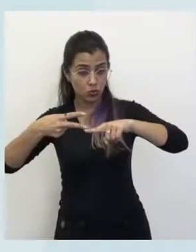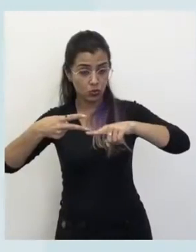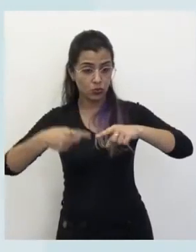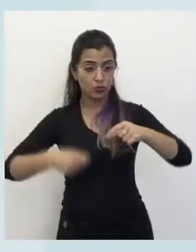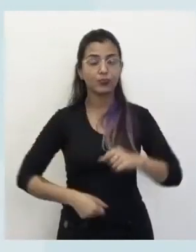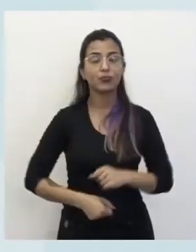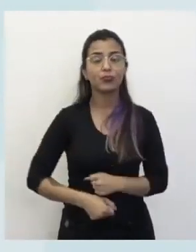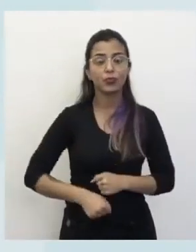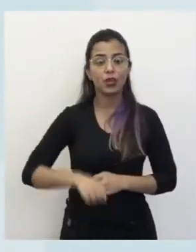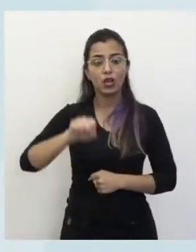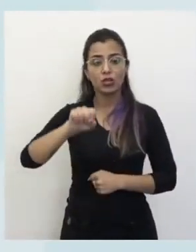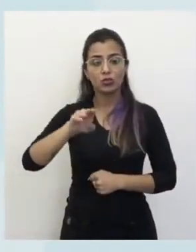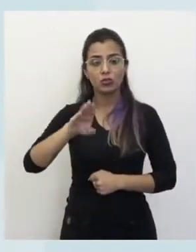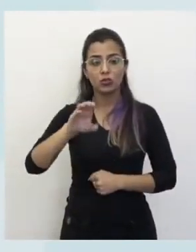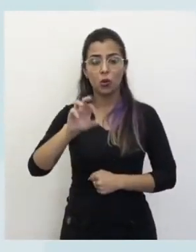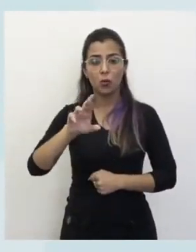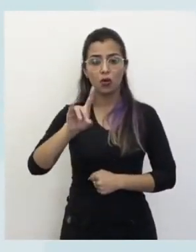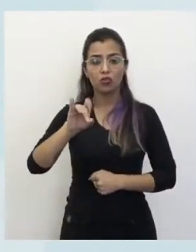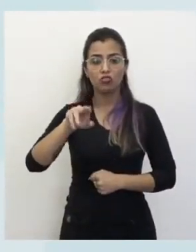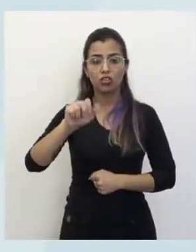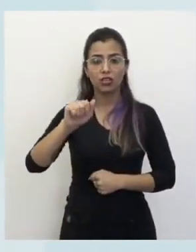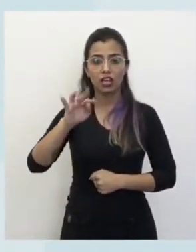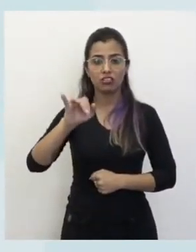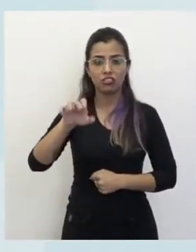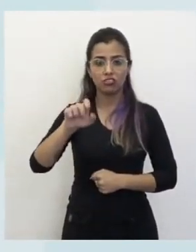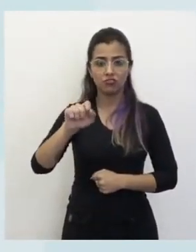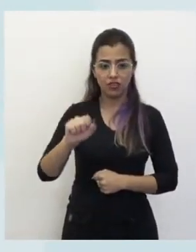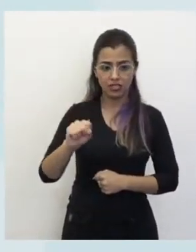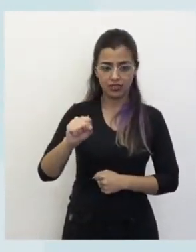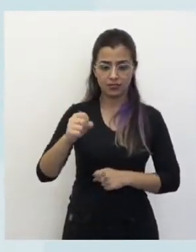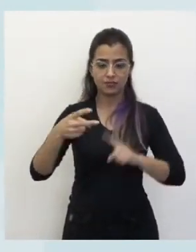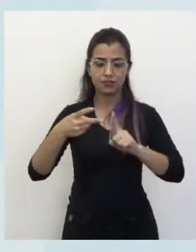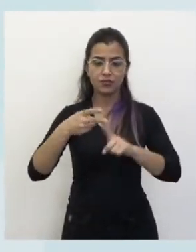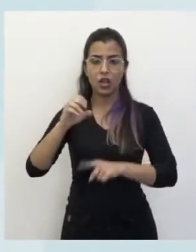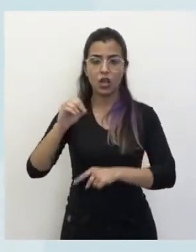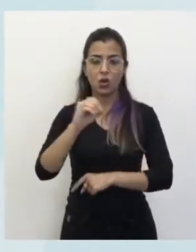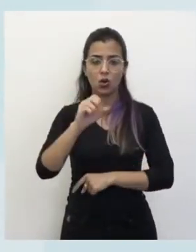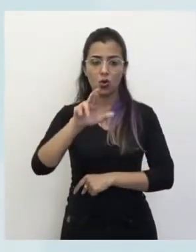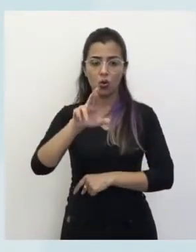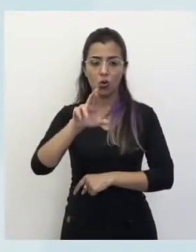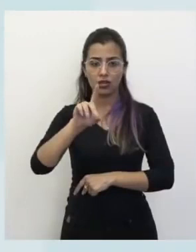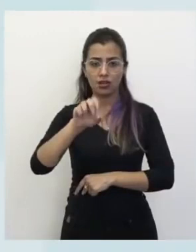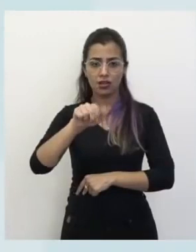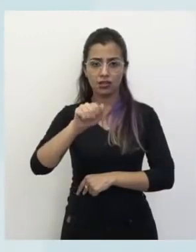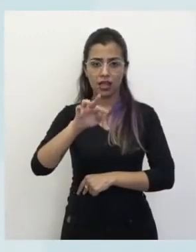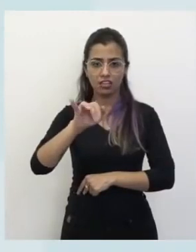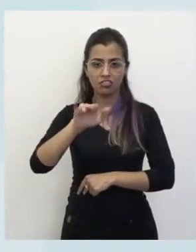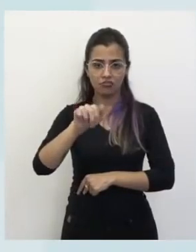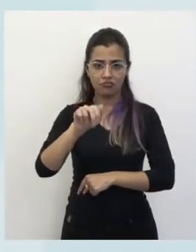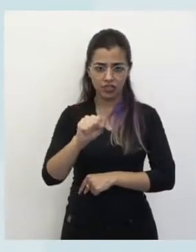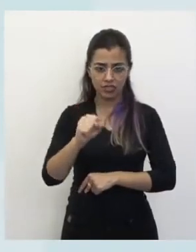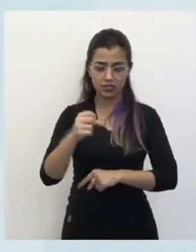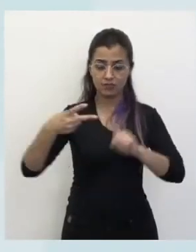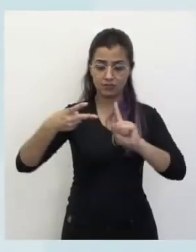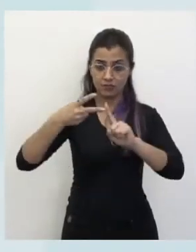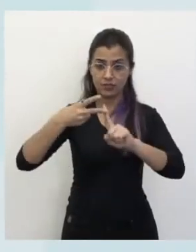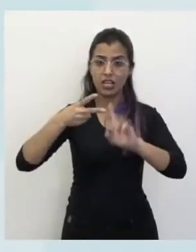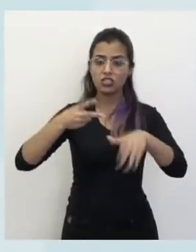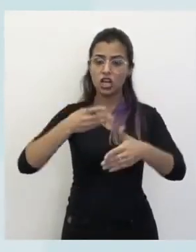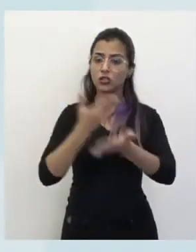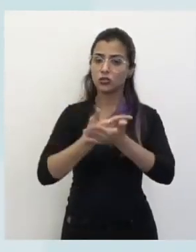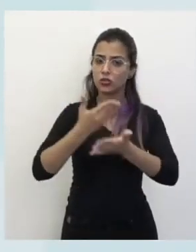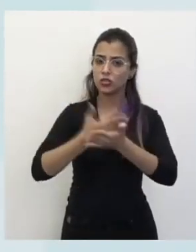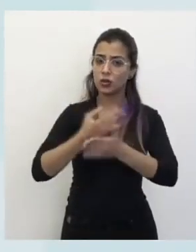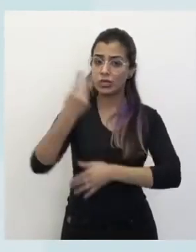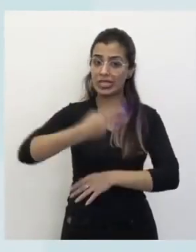conjunções subordinativas e as coordenativas. As coordenativas nós estudamos no segundo bimestre, fiz acho que umas